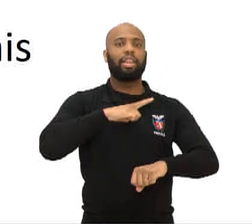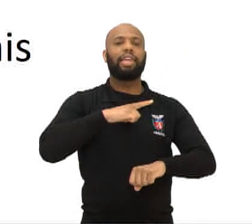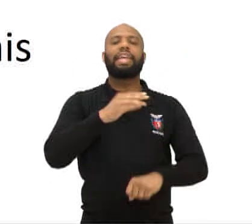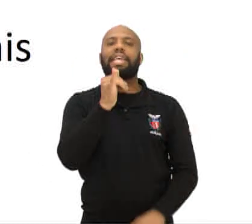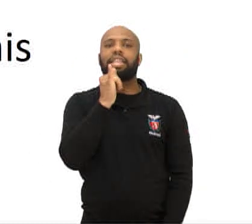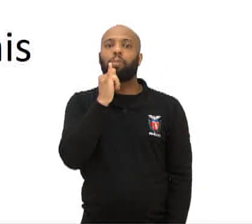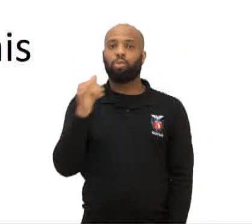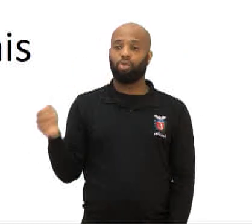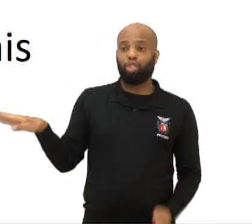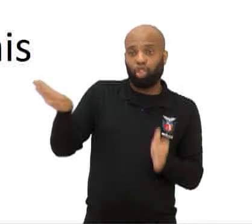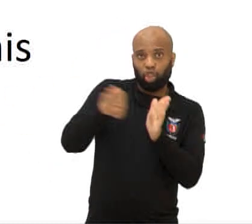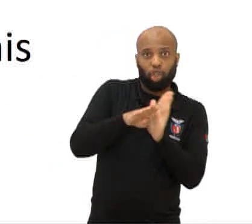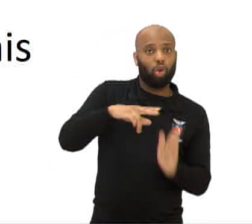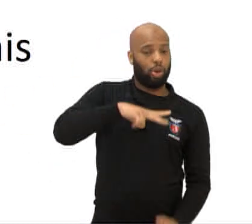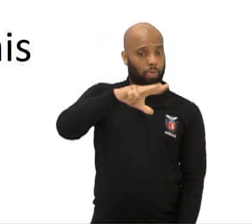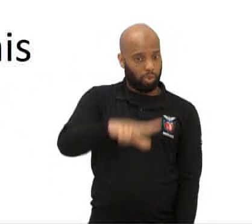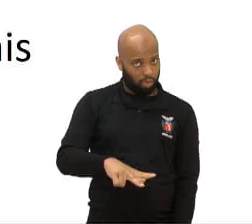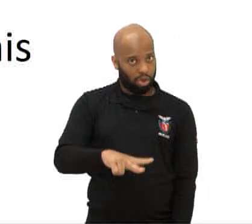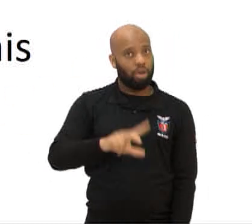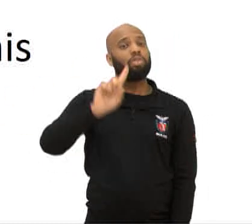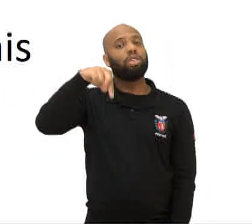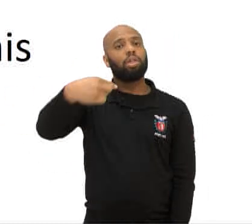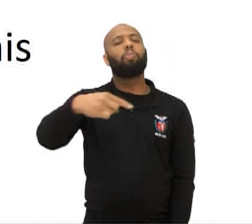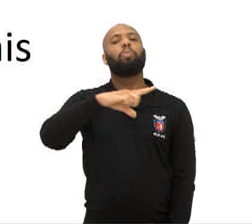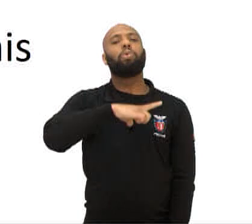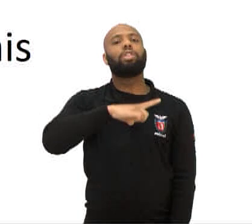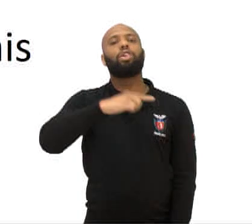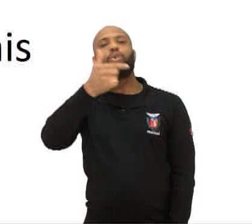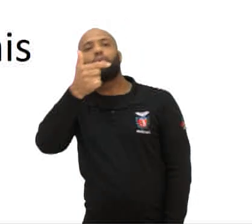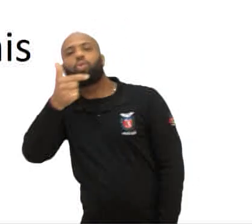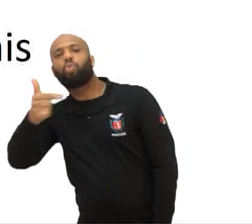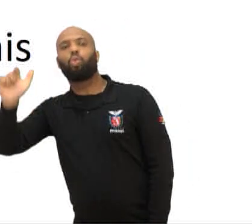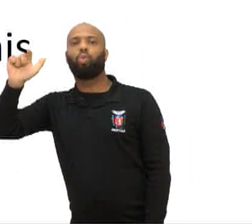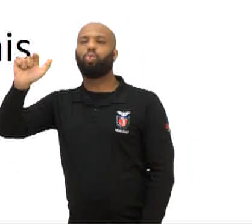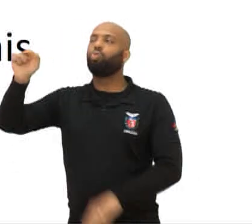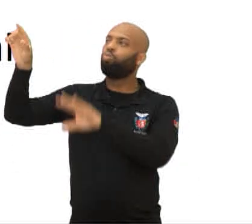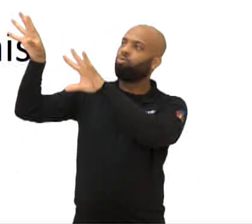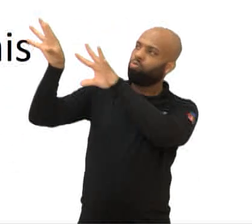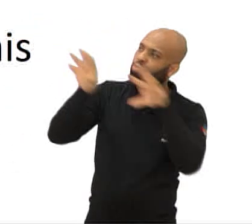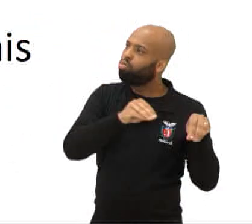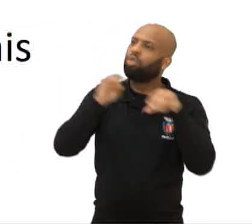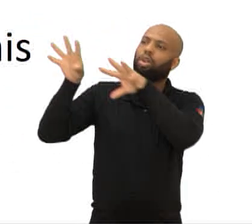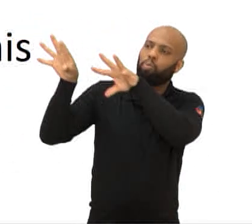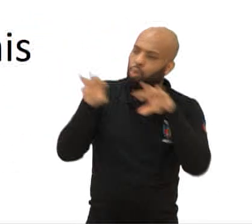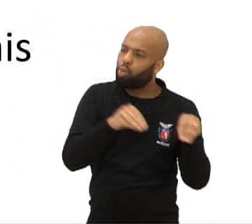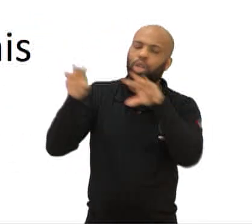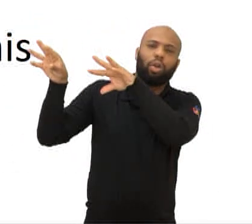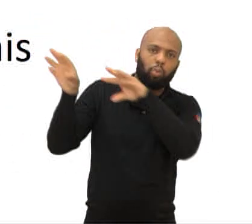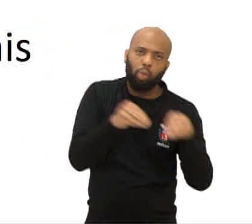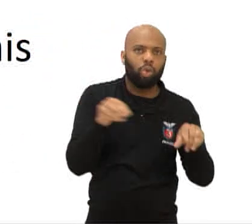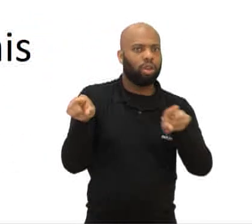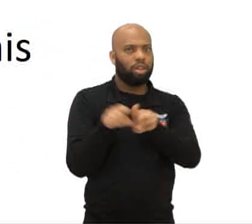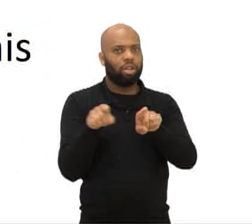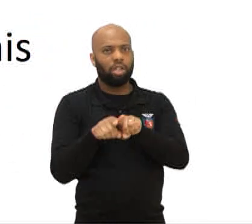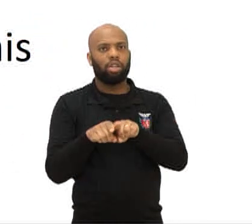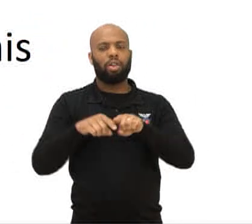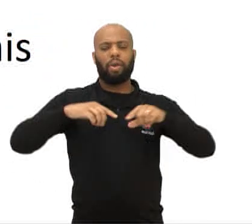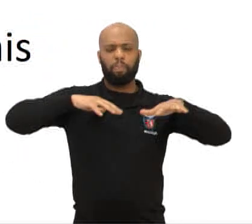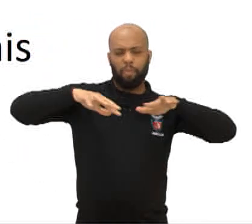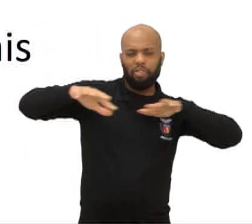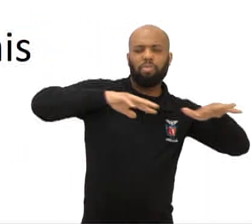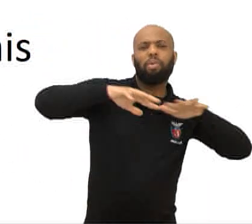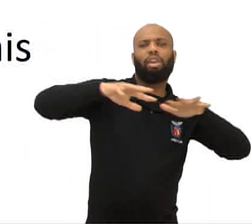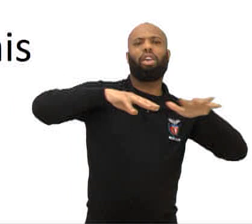dos portugueses, depois nós vamos ter os outros fluxos migratórios, né, que foram movimentos